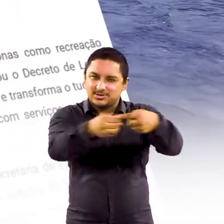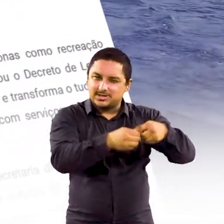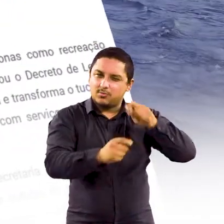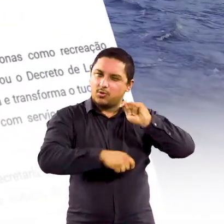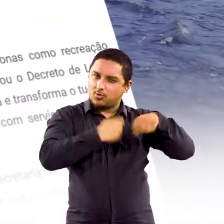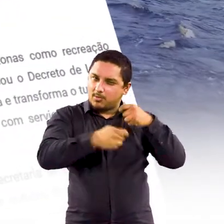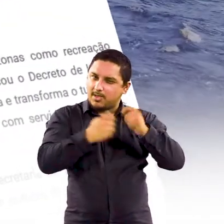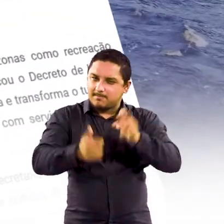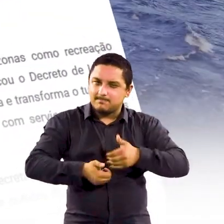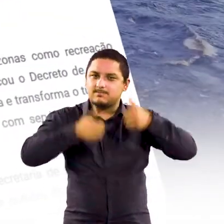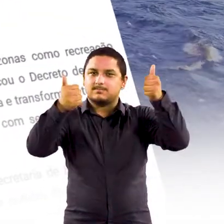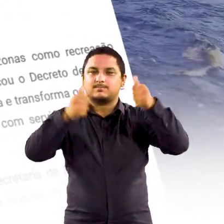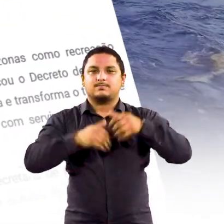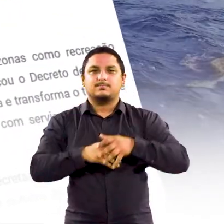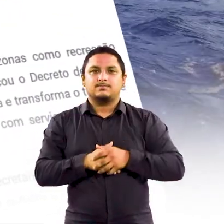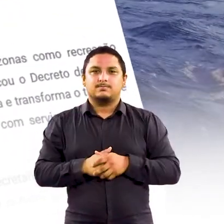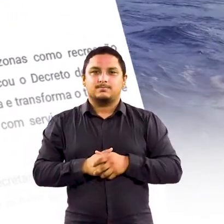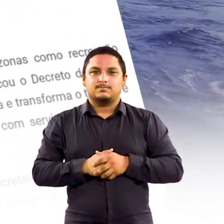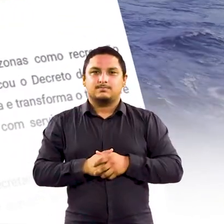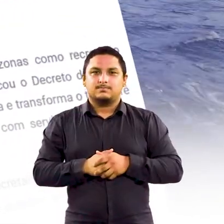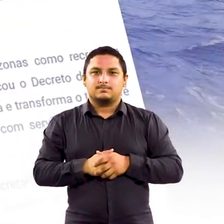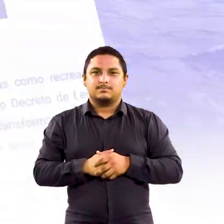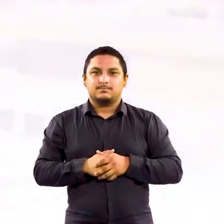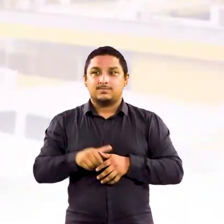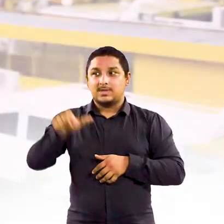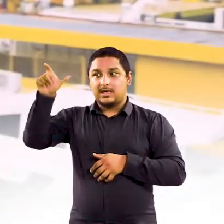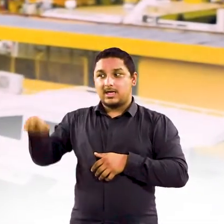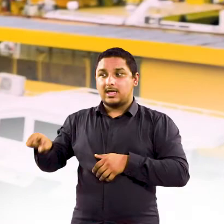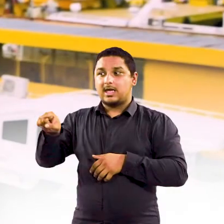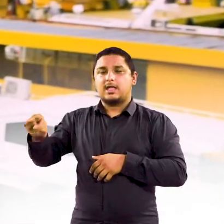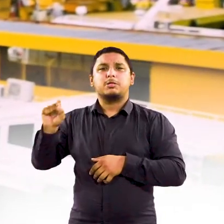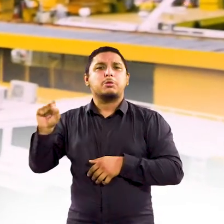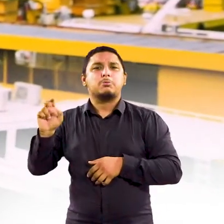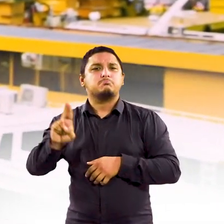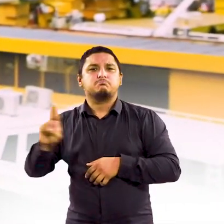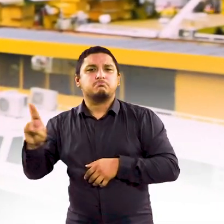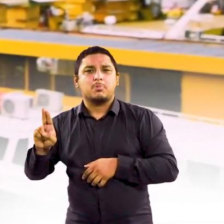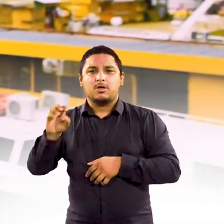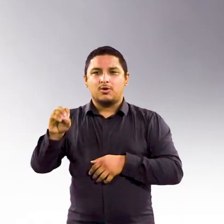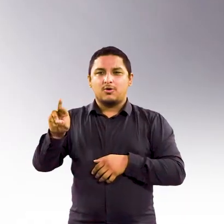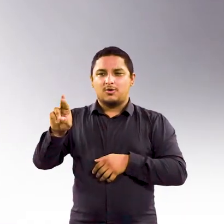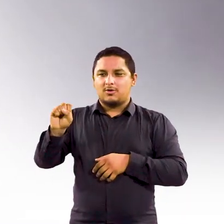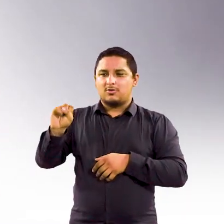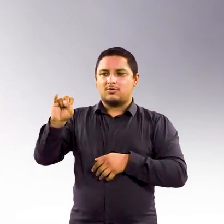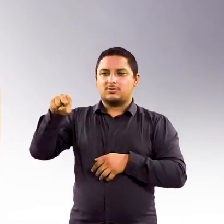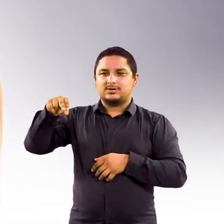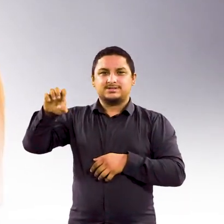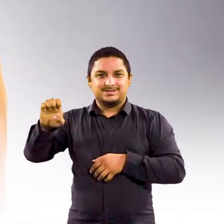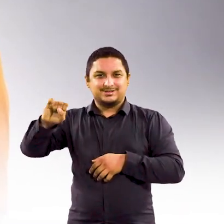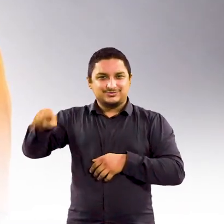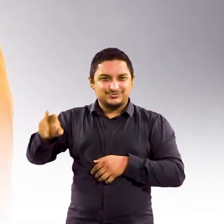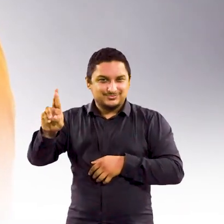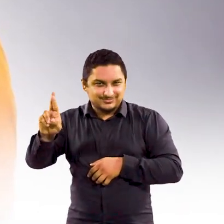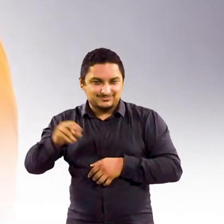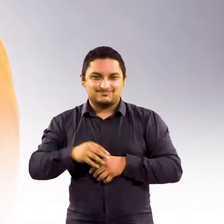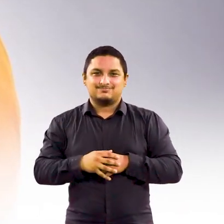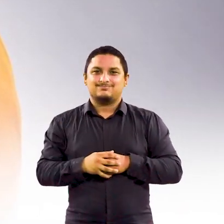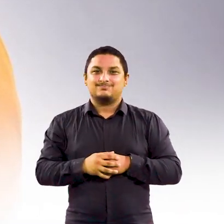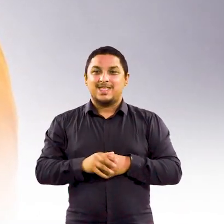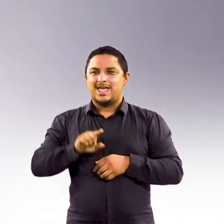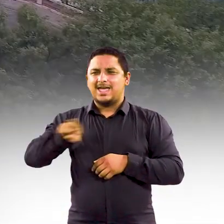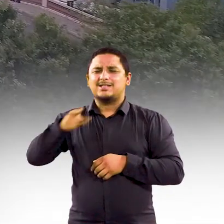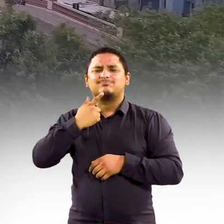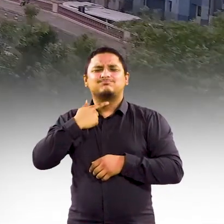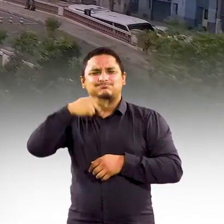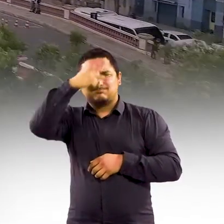ainda regulamentou a pesca esportiva. Esse empreendedor é Orsini Júnior. Ele